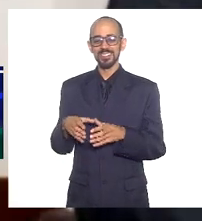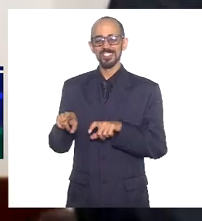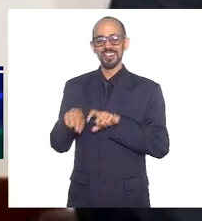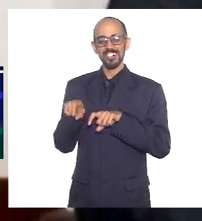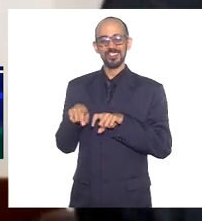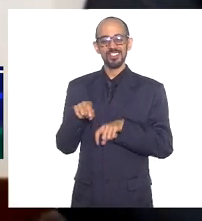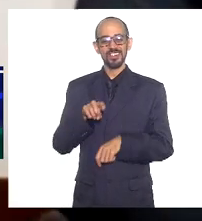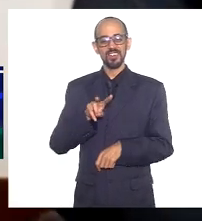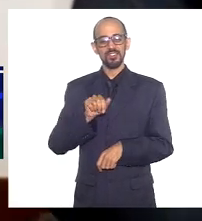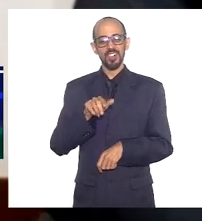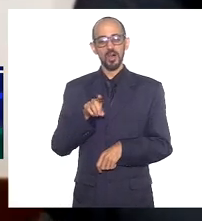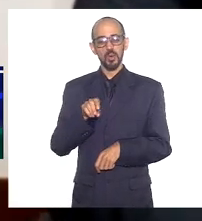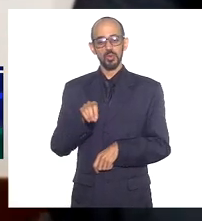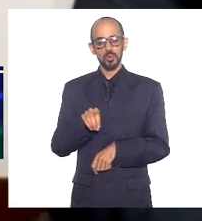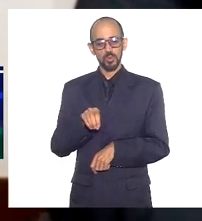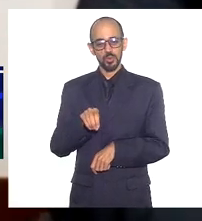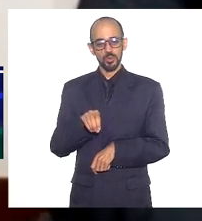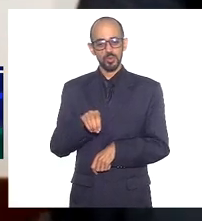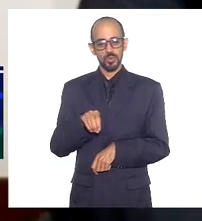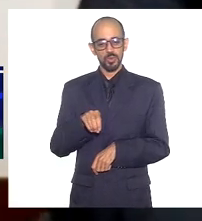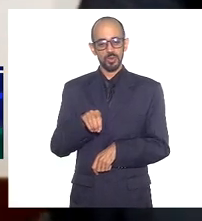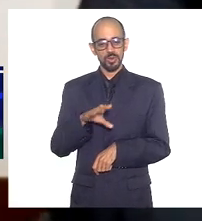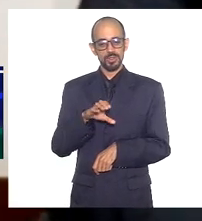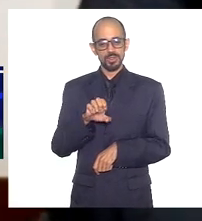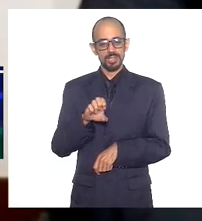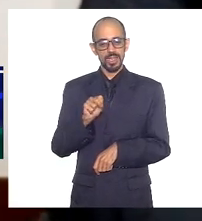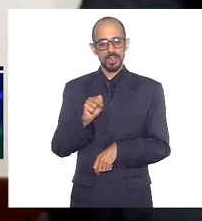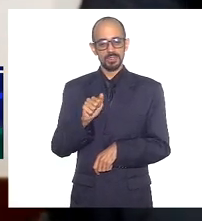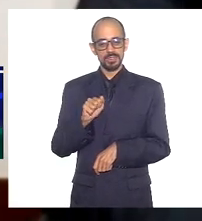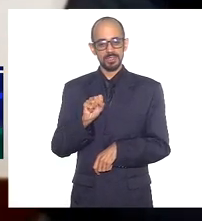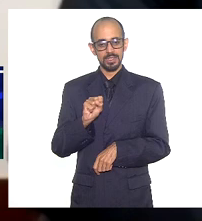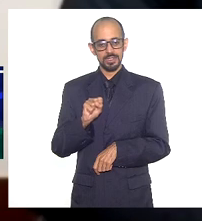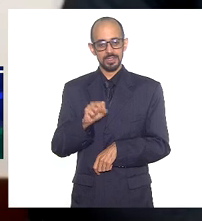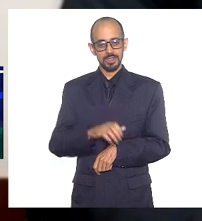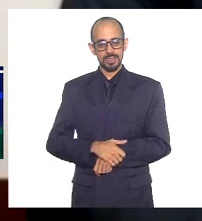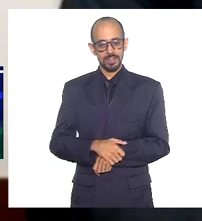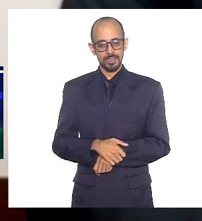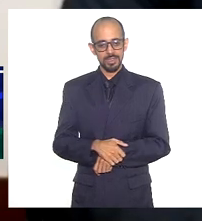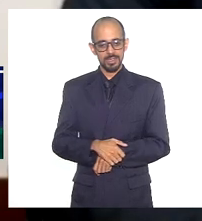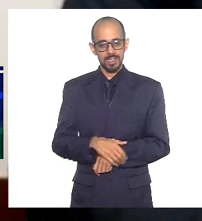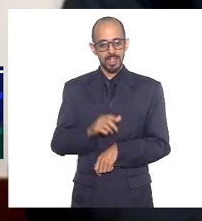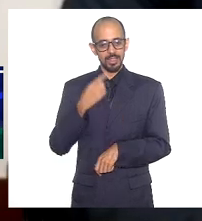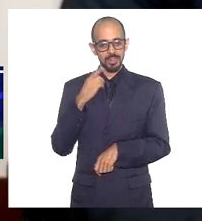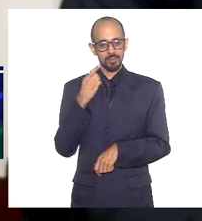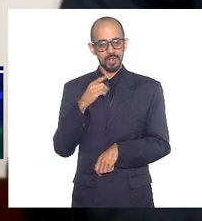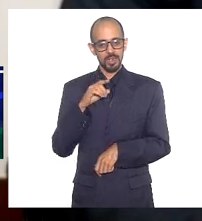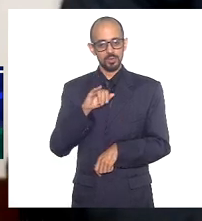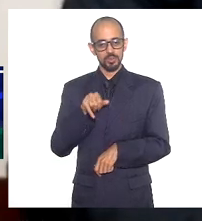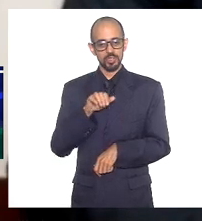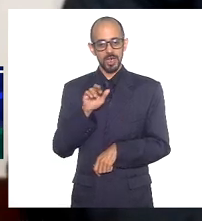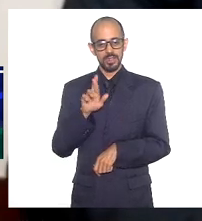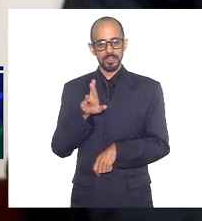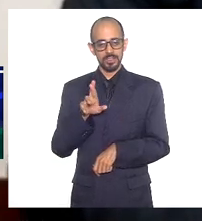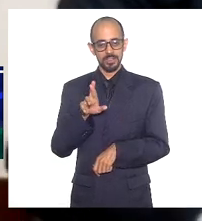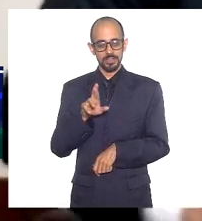Seaza deputado Valdo Seaza deputado Jair Bittencourt